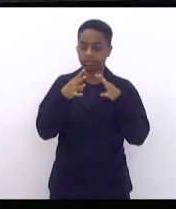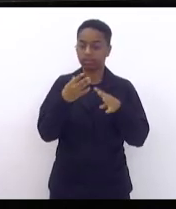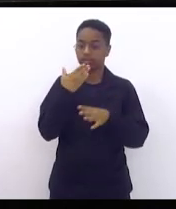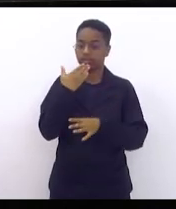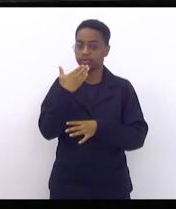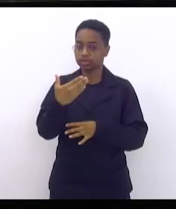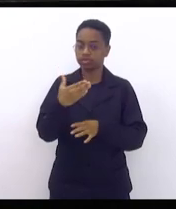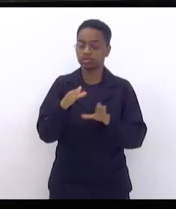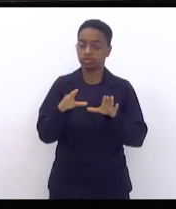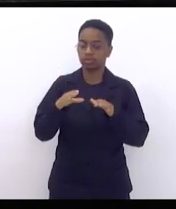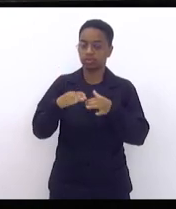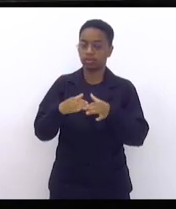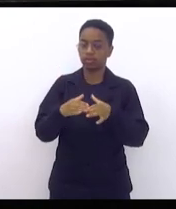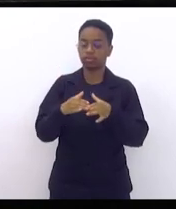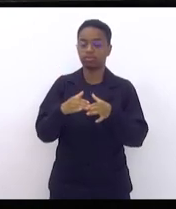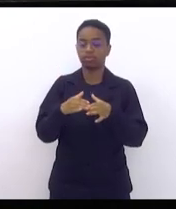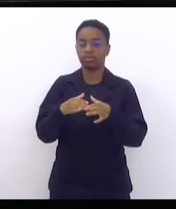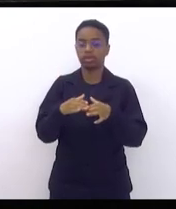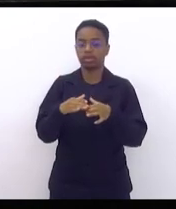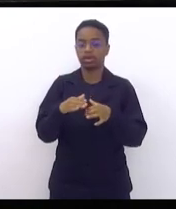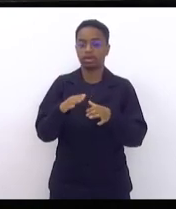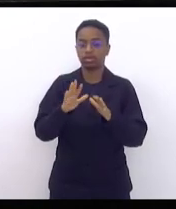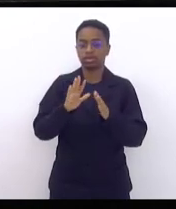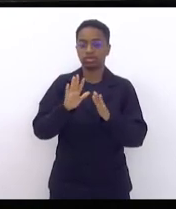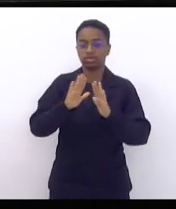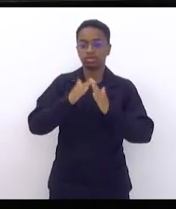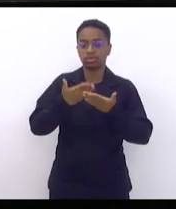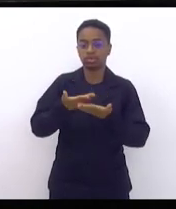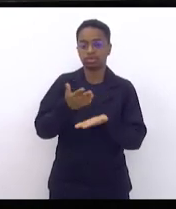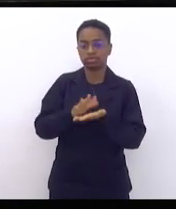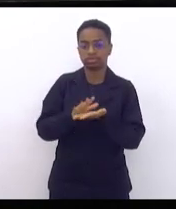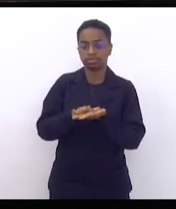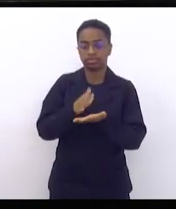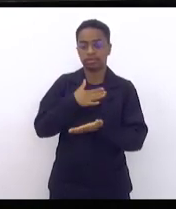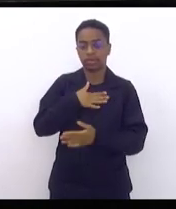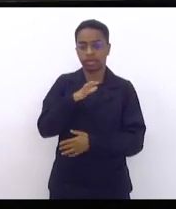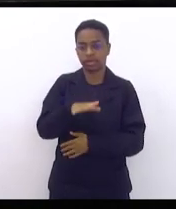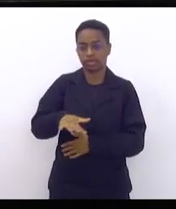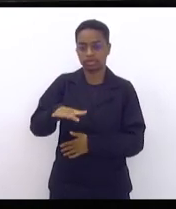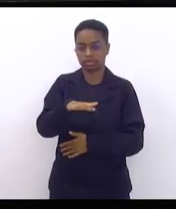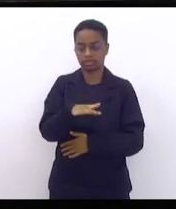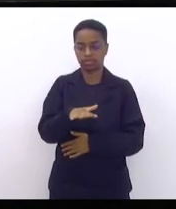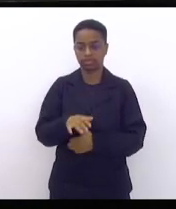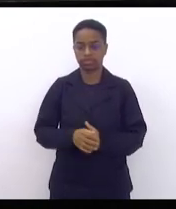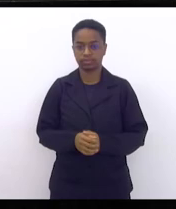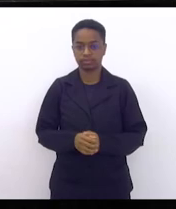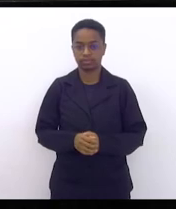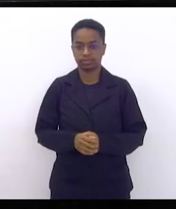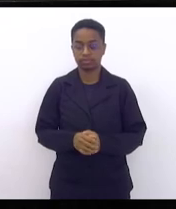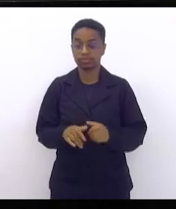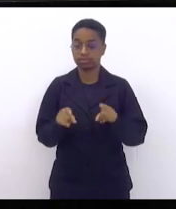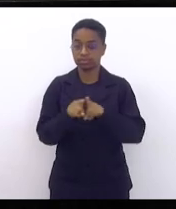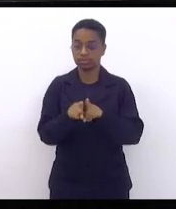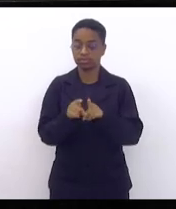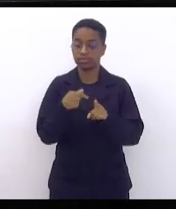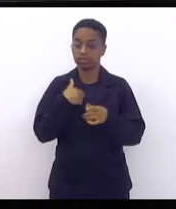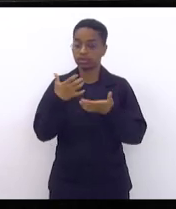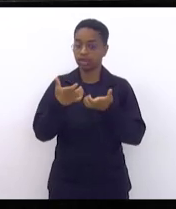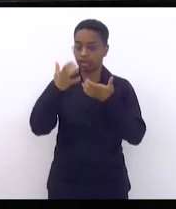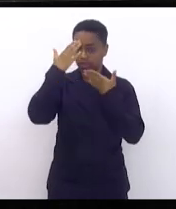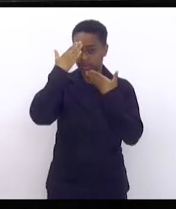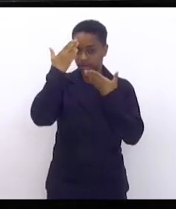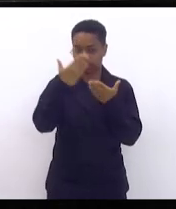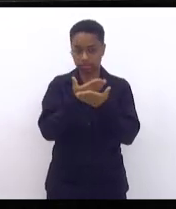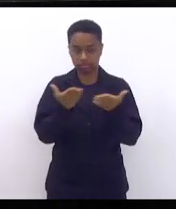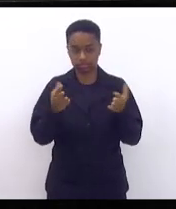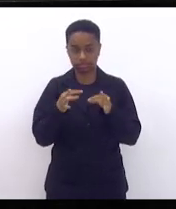liga de acesso de escola de samba da minha região de modo que eu quero agradecer aqui a todos